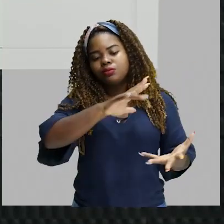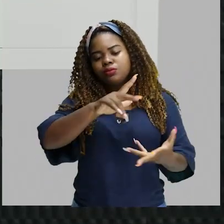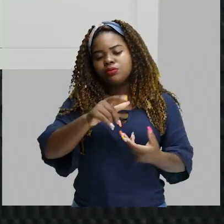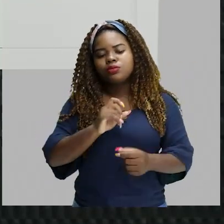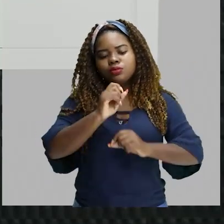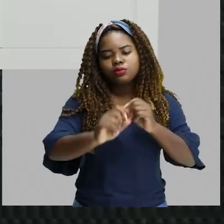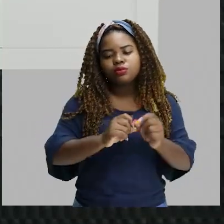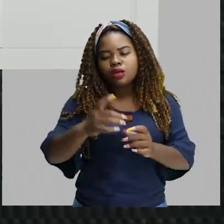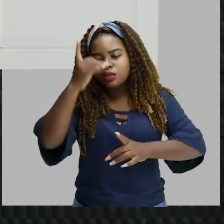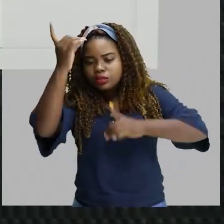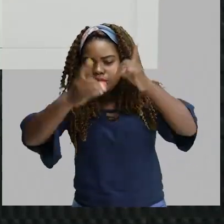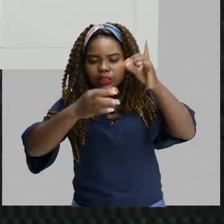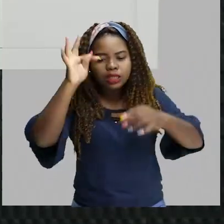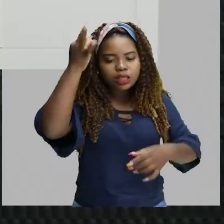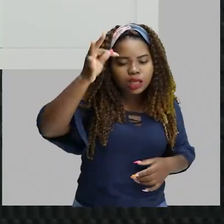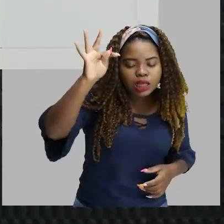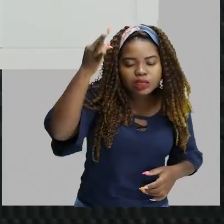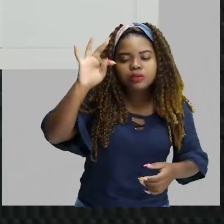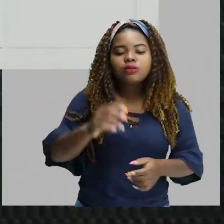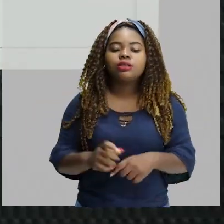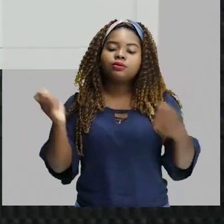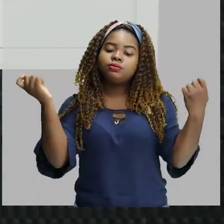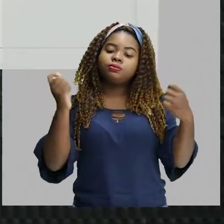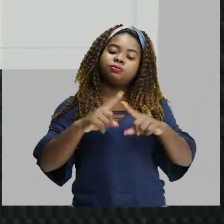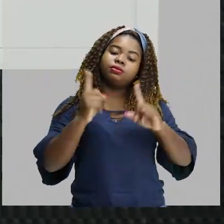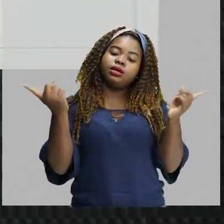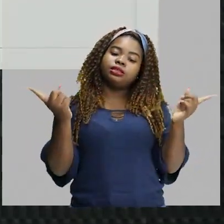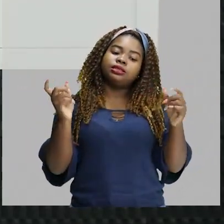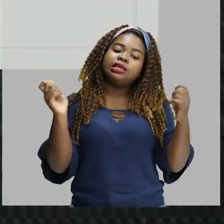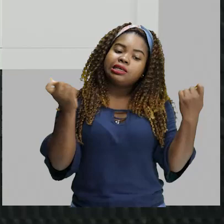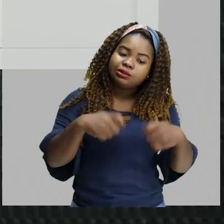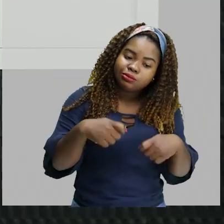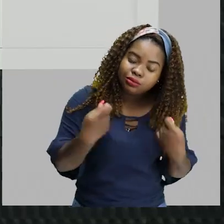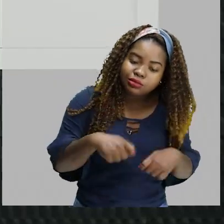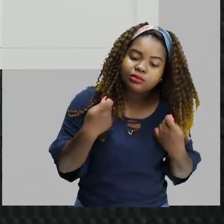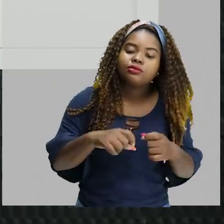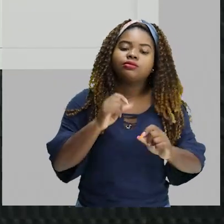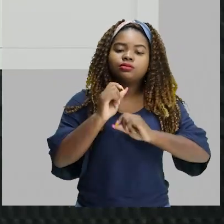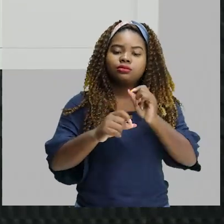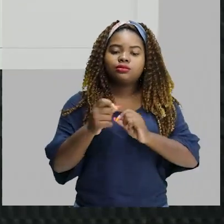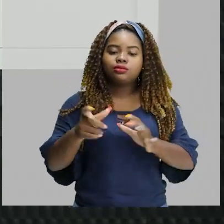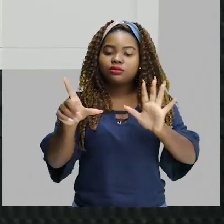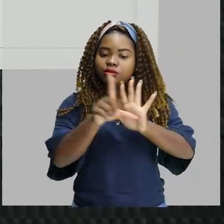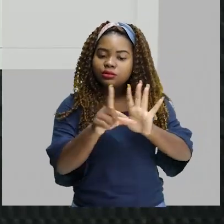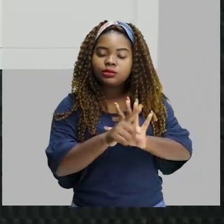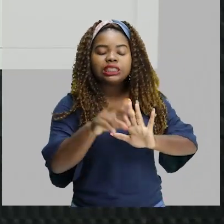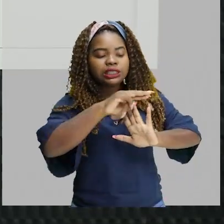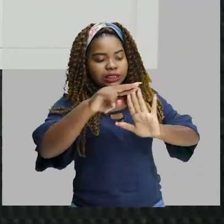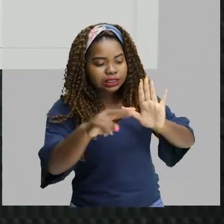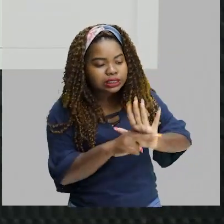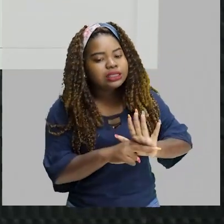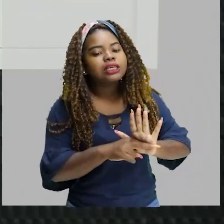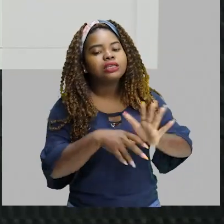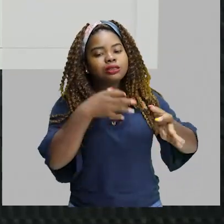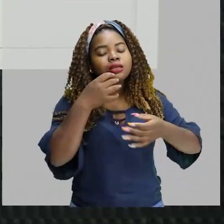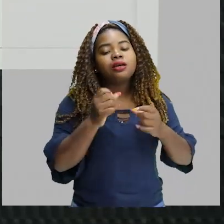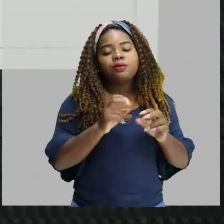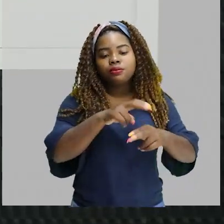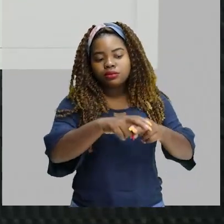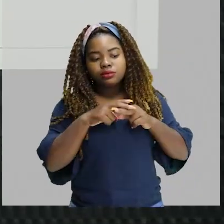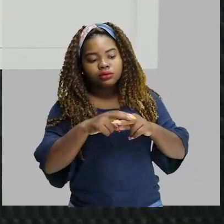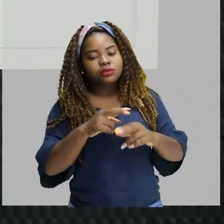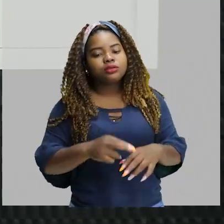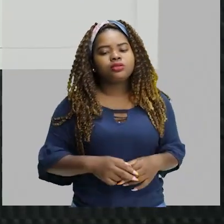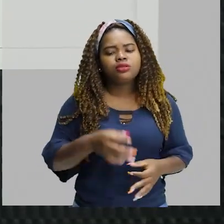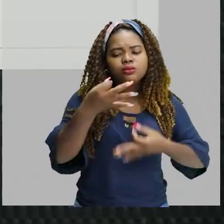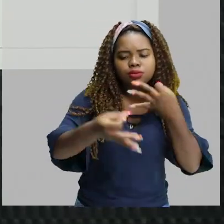ele precisaria seguir leis, recomendações ou regras para que este argumento, para que a